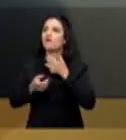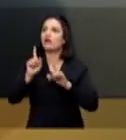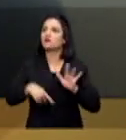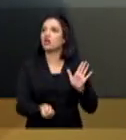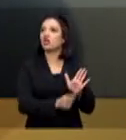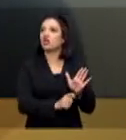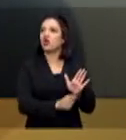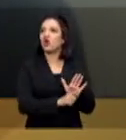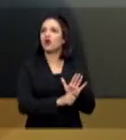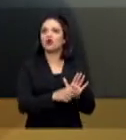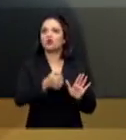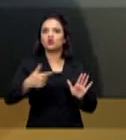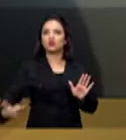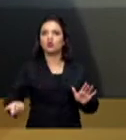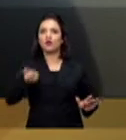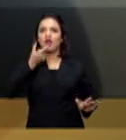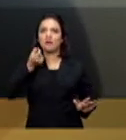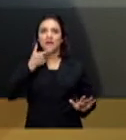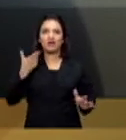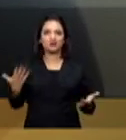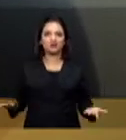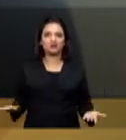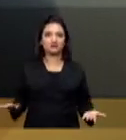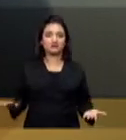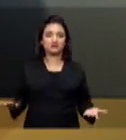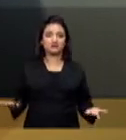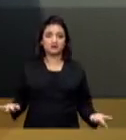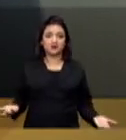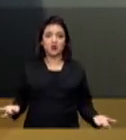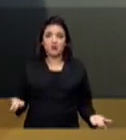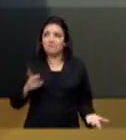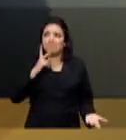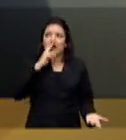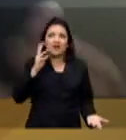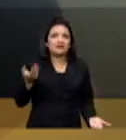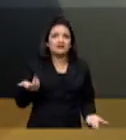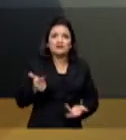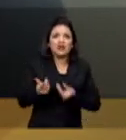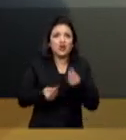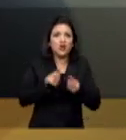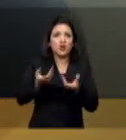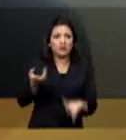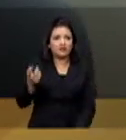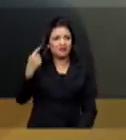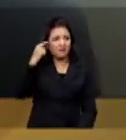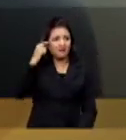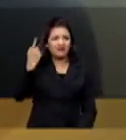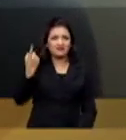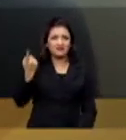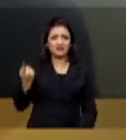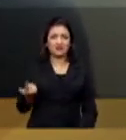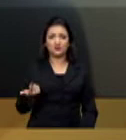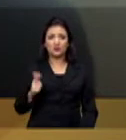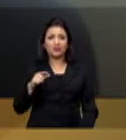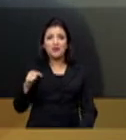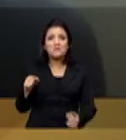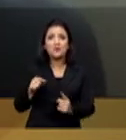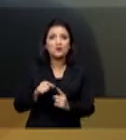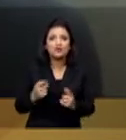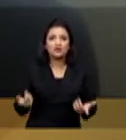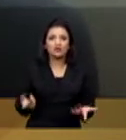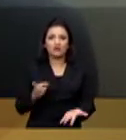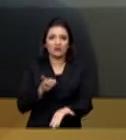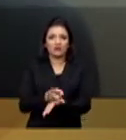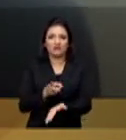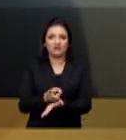fins terapêuticos ou medicinais. E não nos parece que há qualquer racionalidade que possa sustentar essa